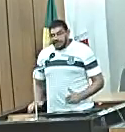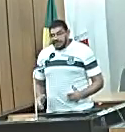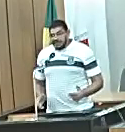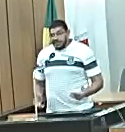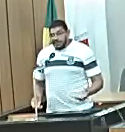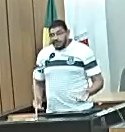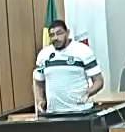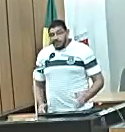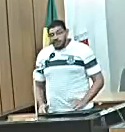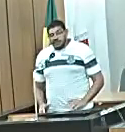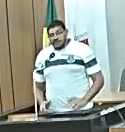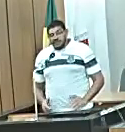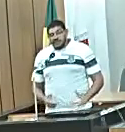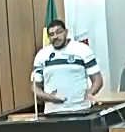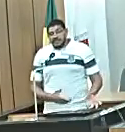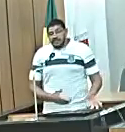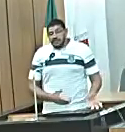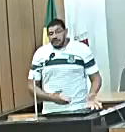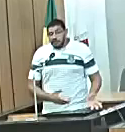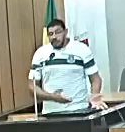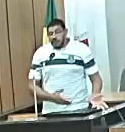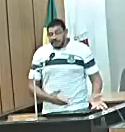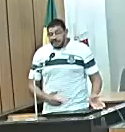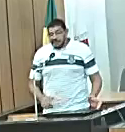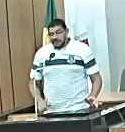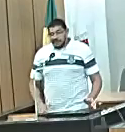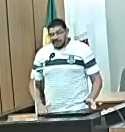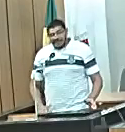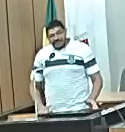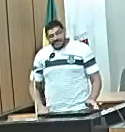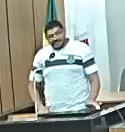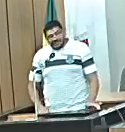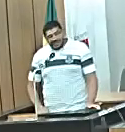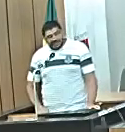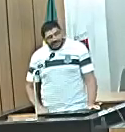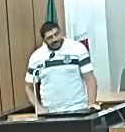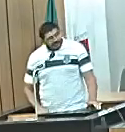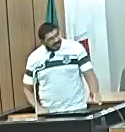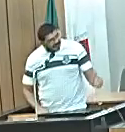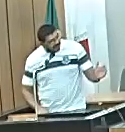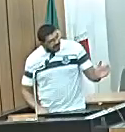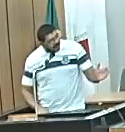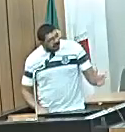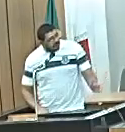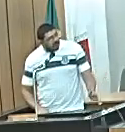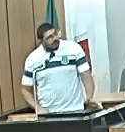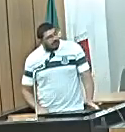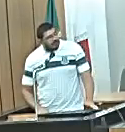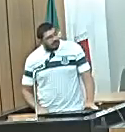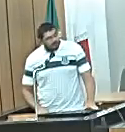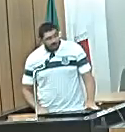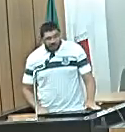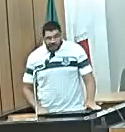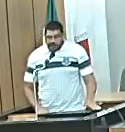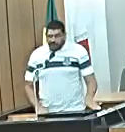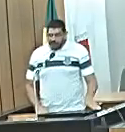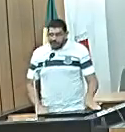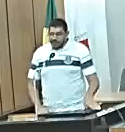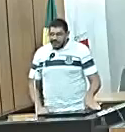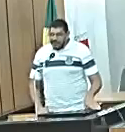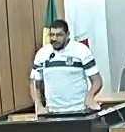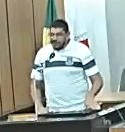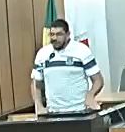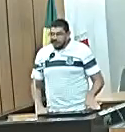a apresentar proposições que sejam boas para acrescentar à lei orgânica reforça o pedido